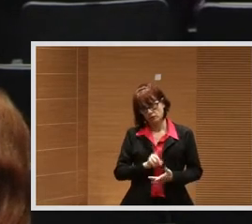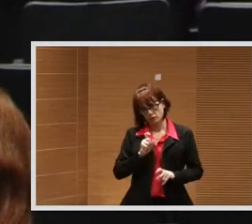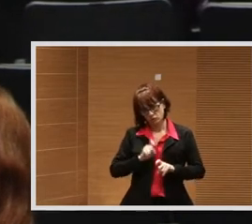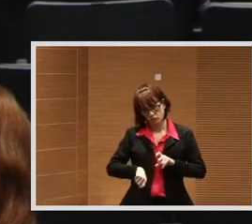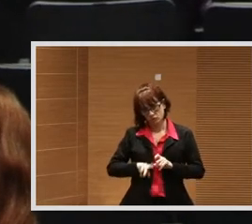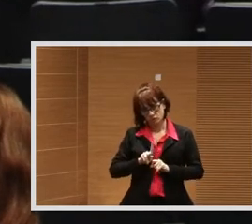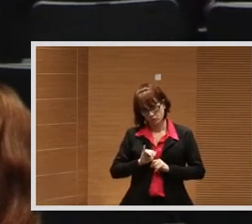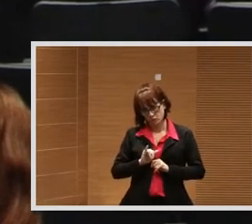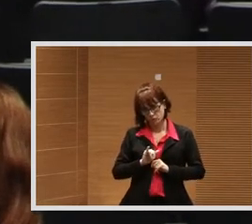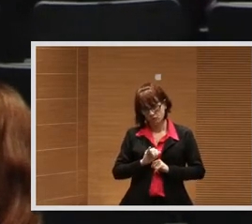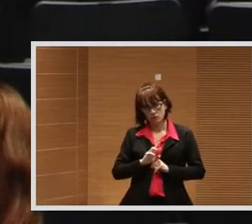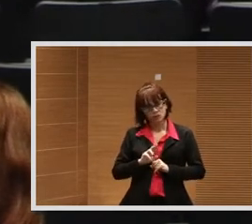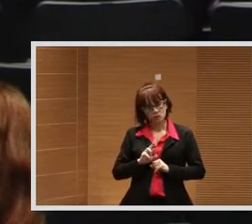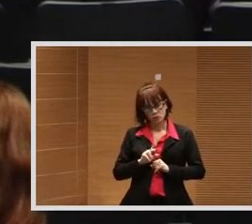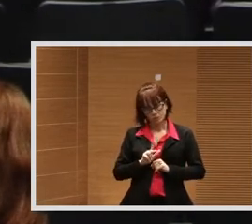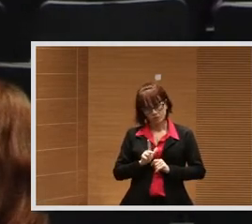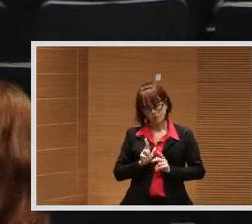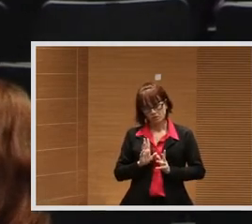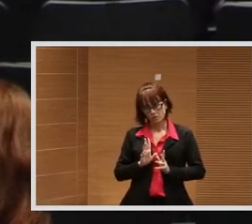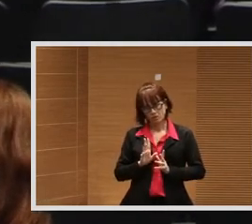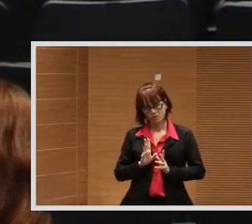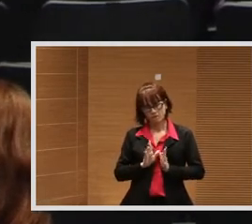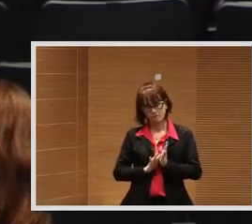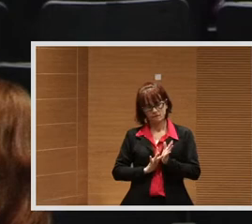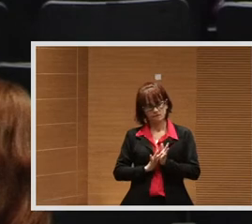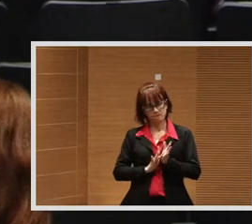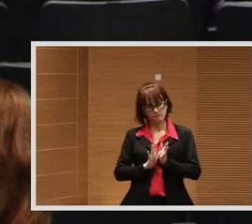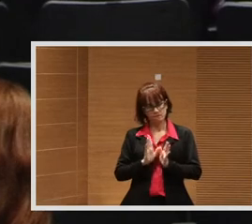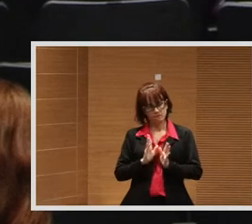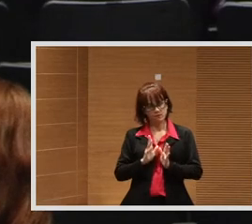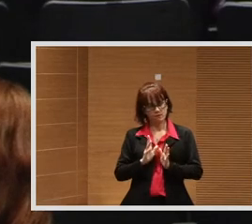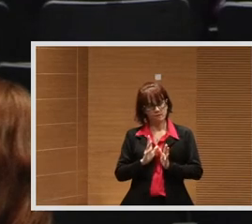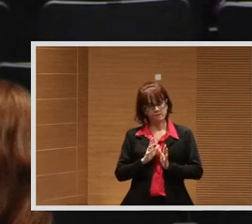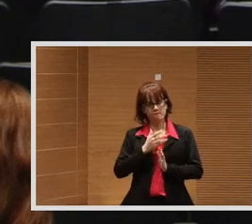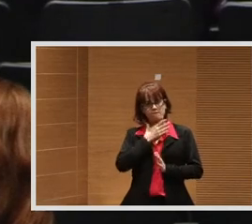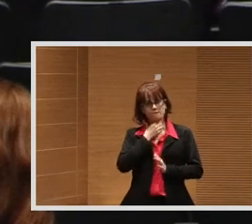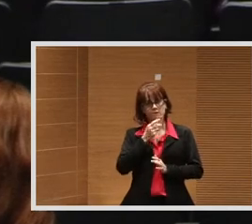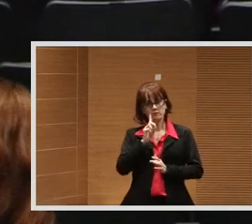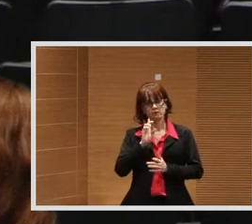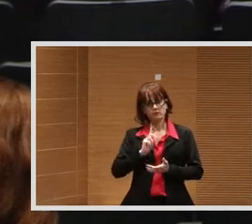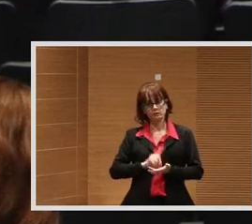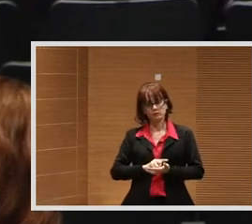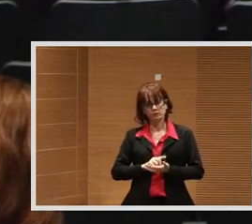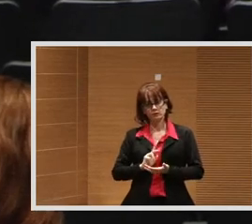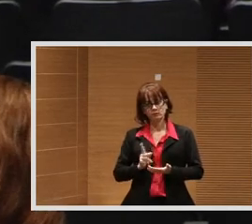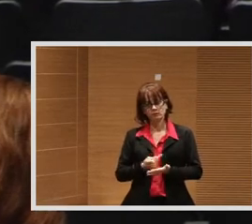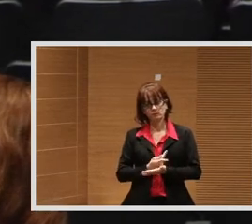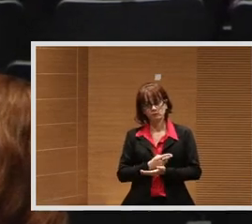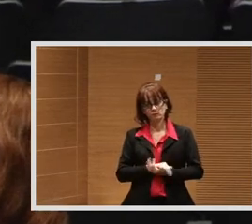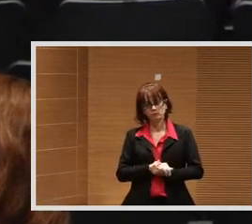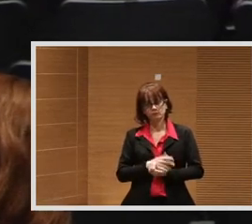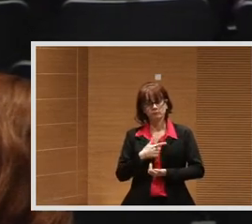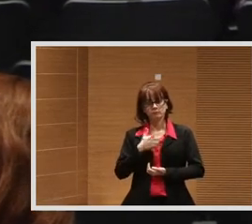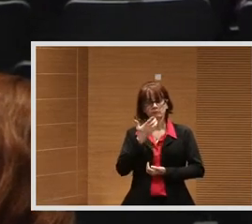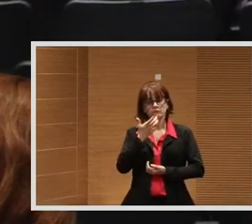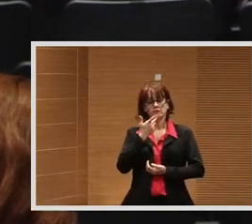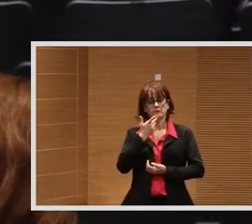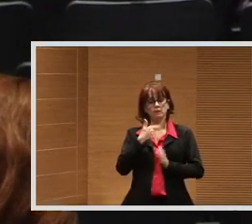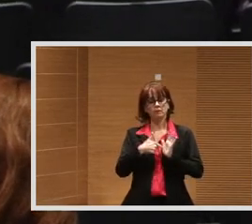Tá? Não foi forjado, foi, de fato. Mas o que eu queria mostrar nesse caso é